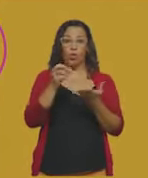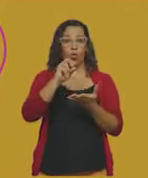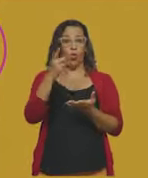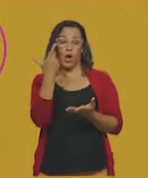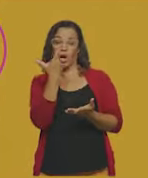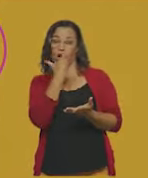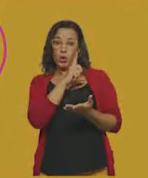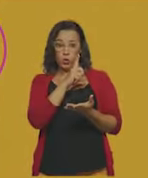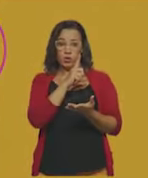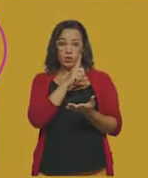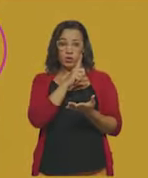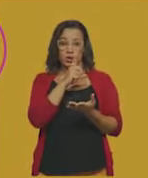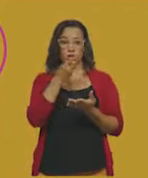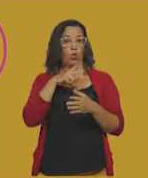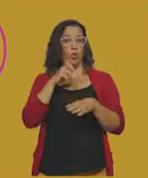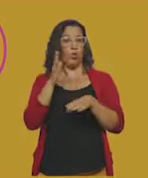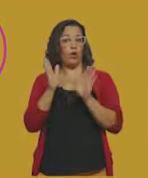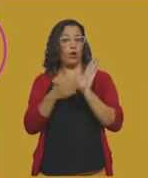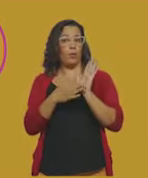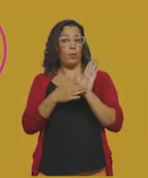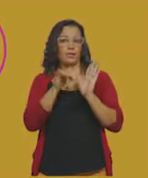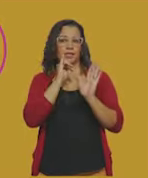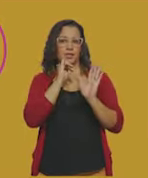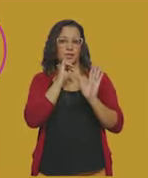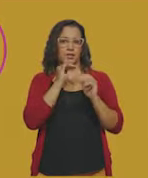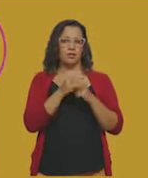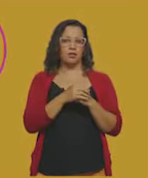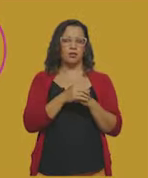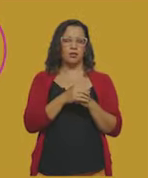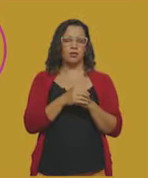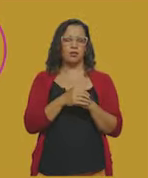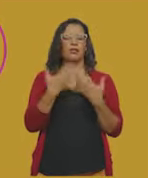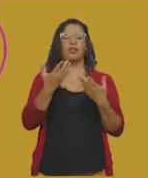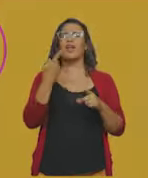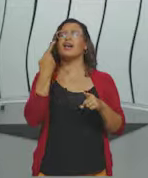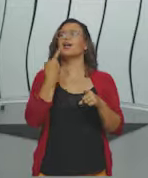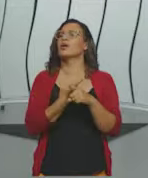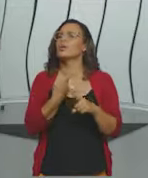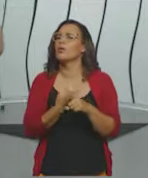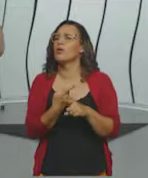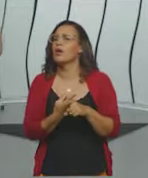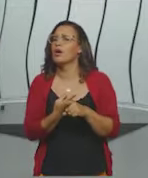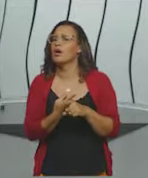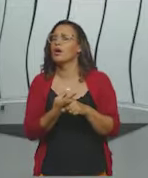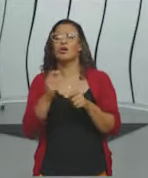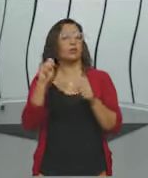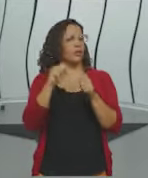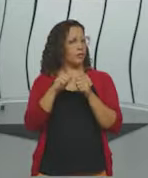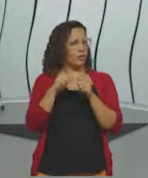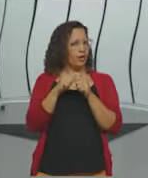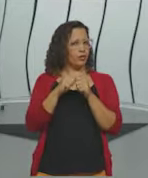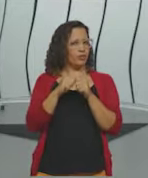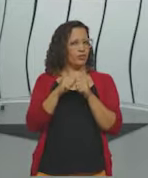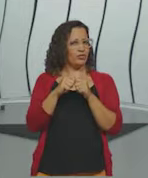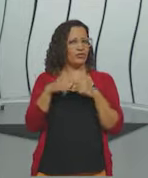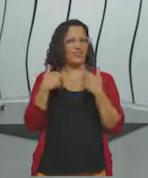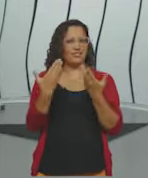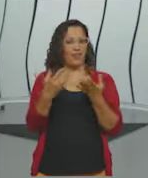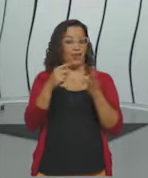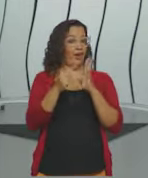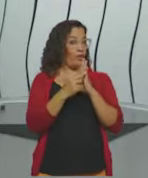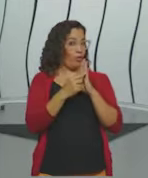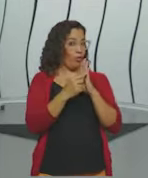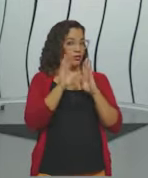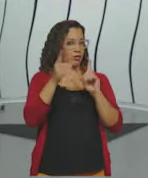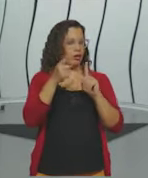pela ação proposta. Veja então, para que será feito? É a nossa quarta pergunta que deve ser respondida. Então